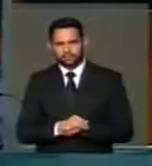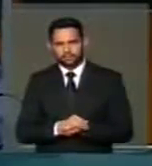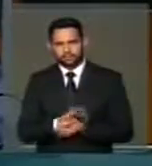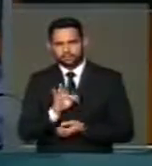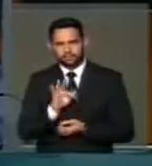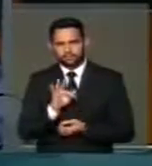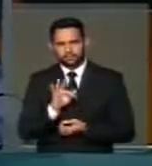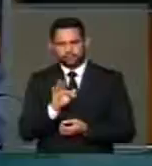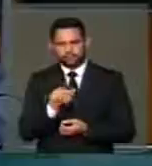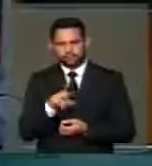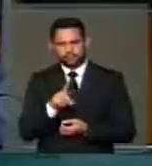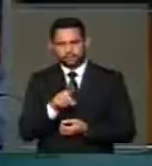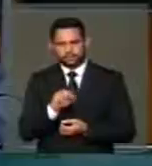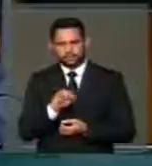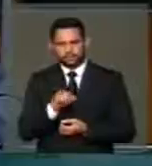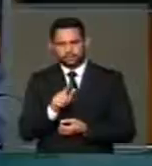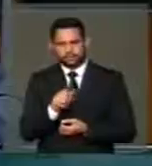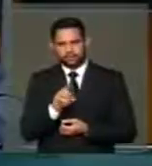Fernando Jordão,